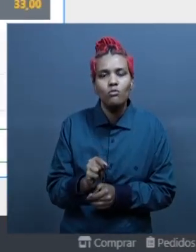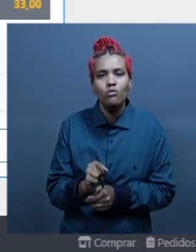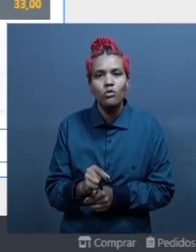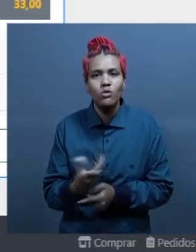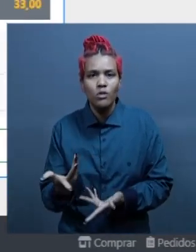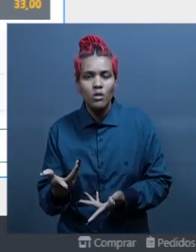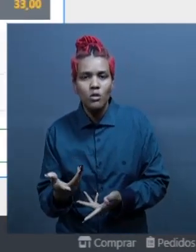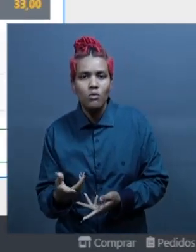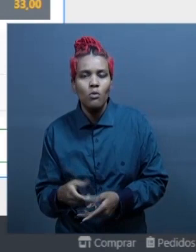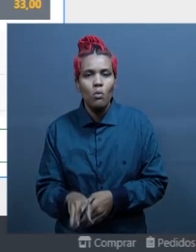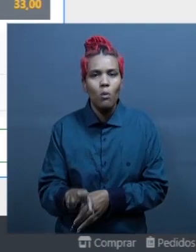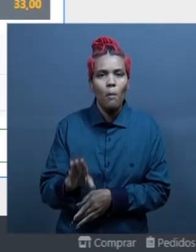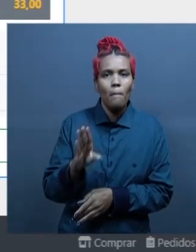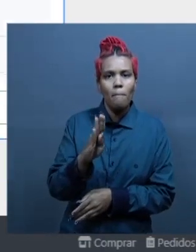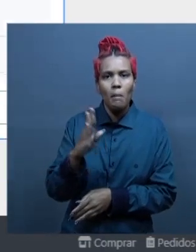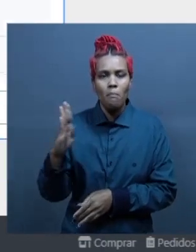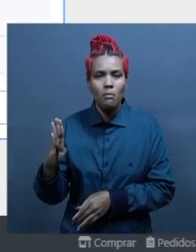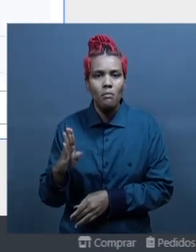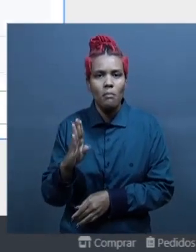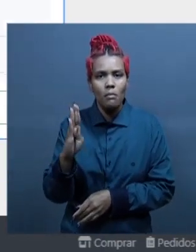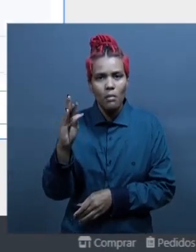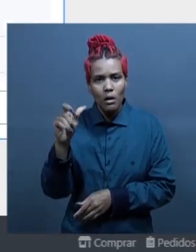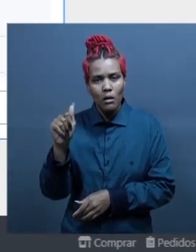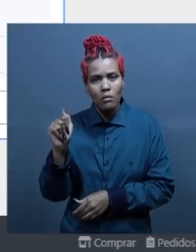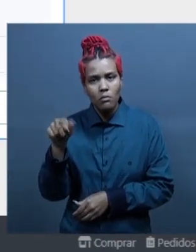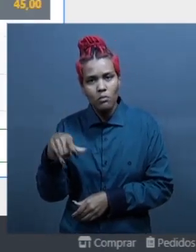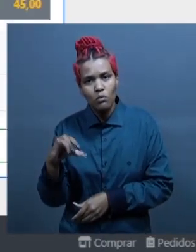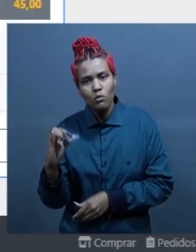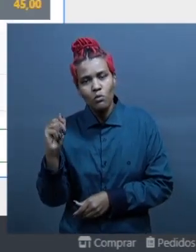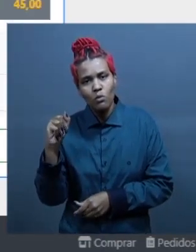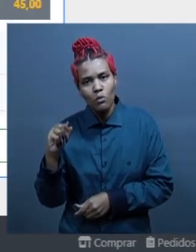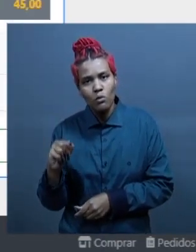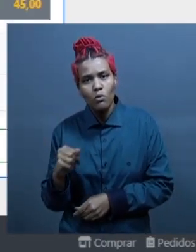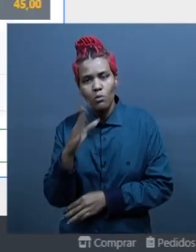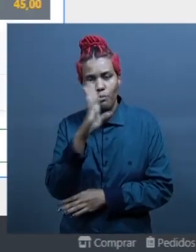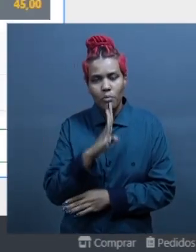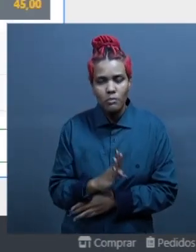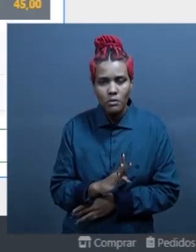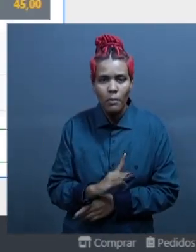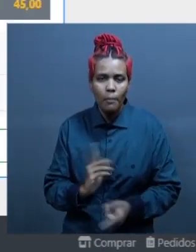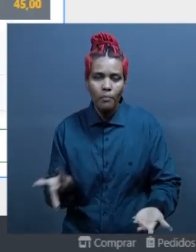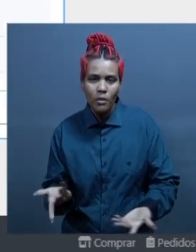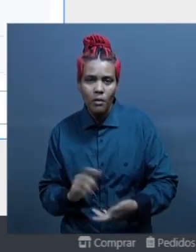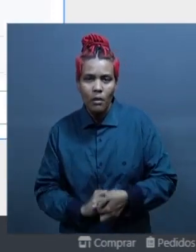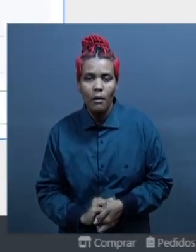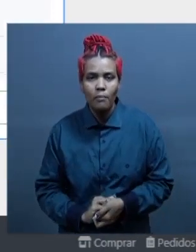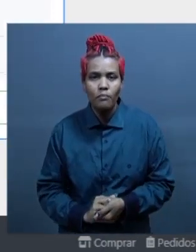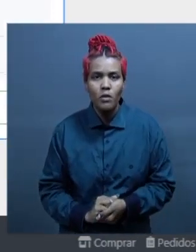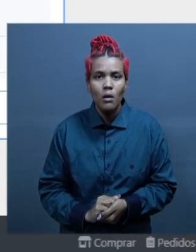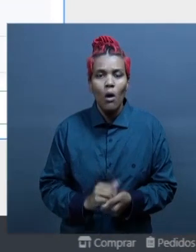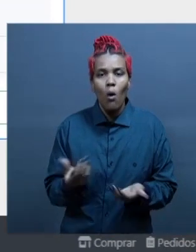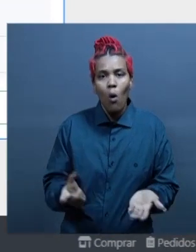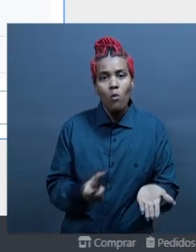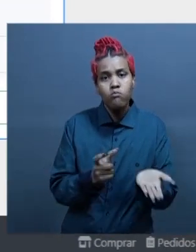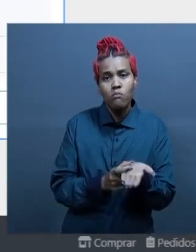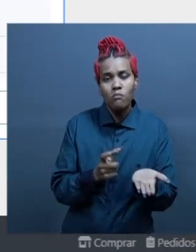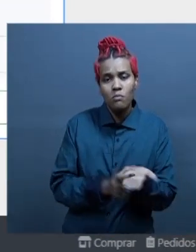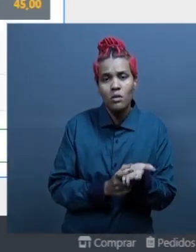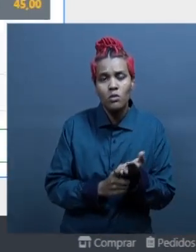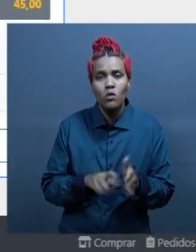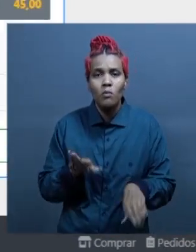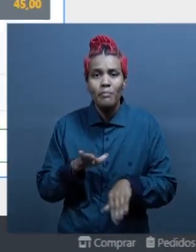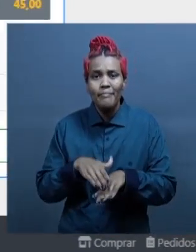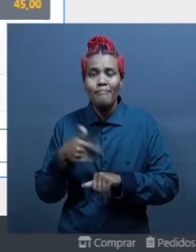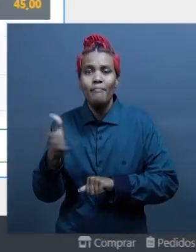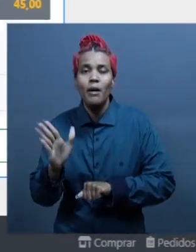quem tem conta no banco o pagamento pode ser feito também por meio de aplicativo já para as compras maiores que 50 reais